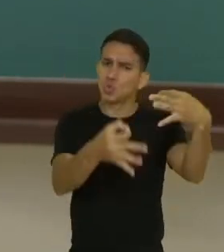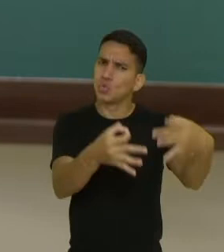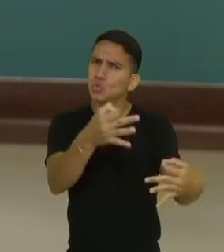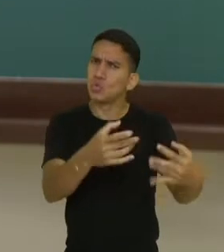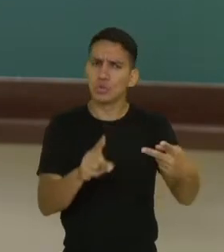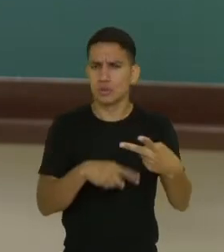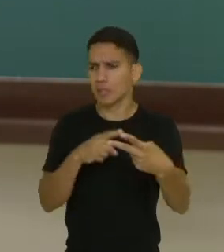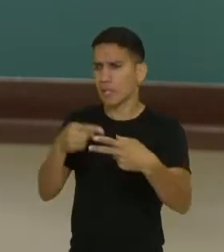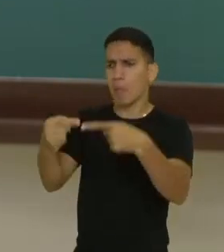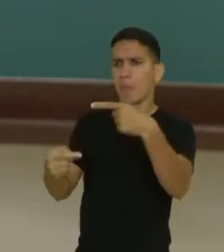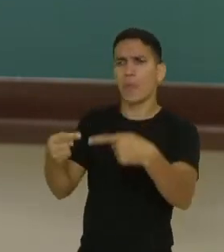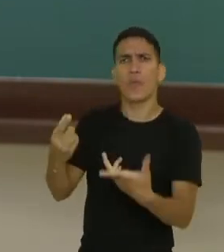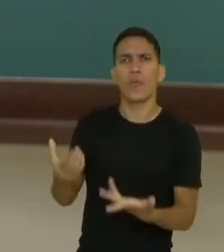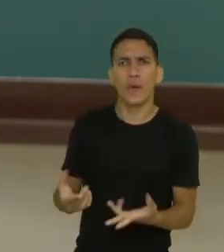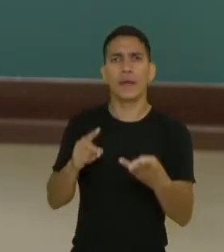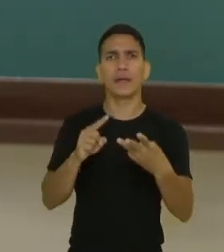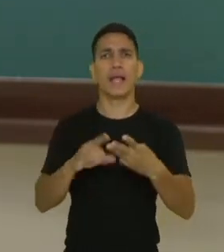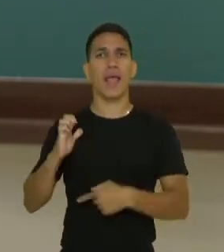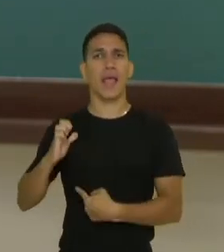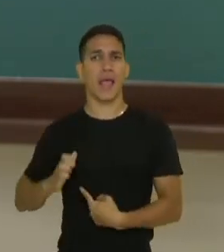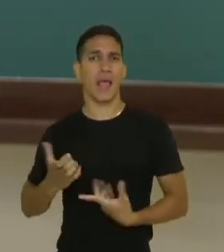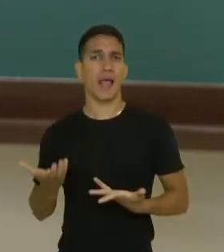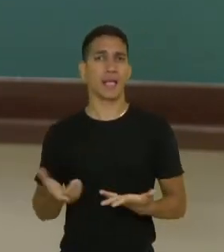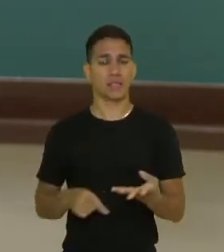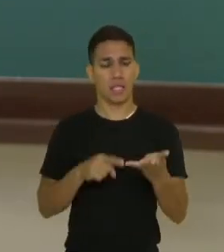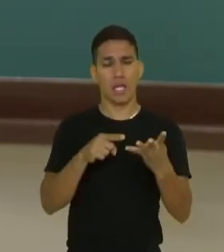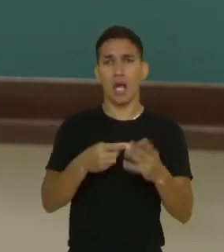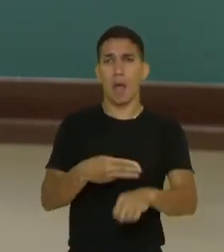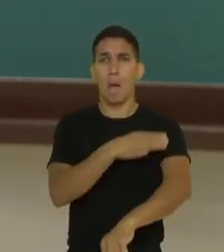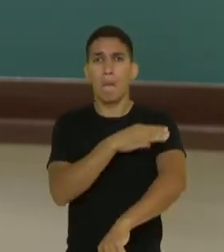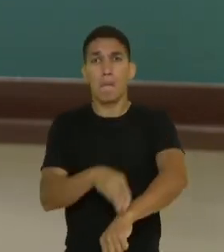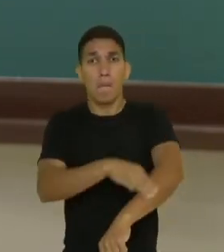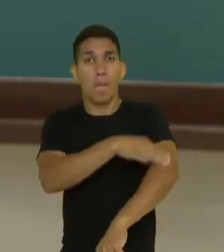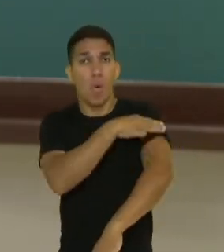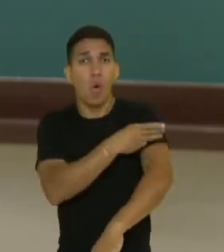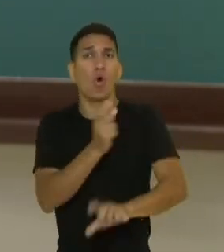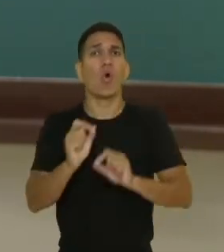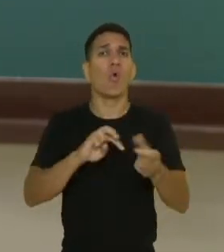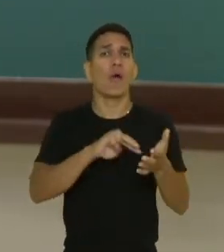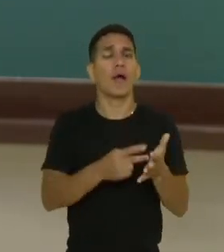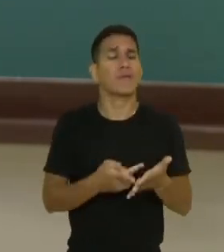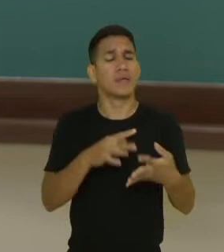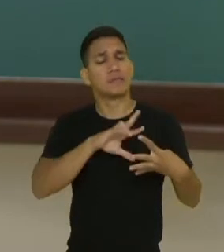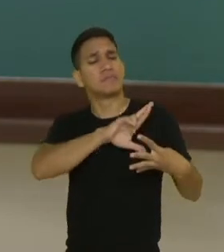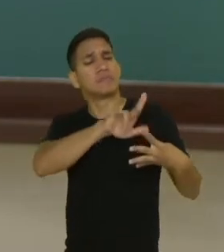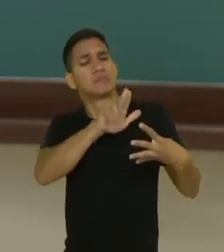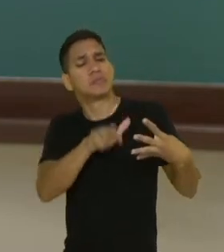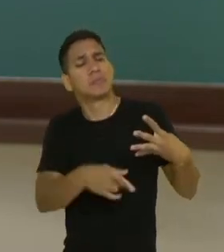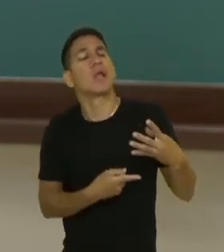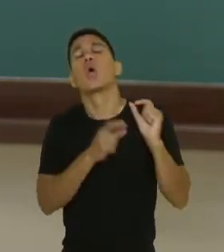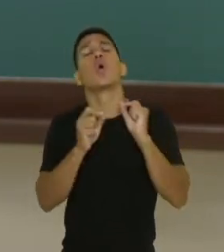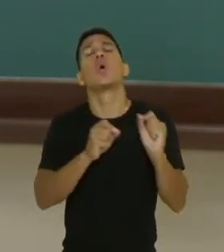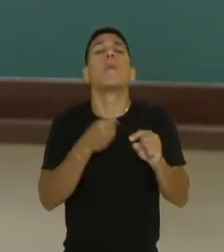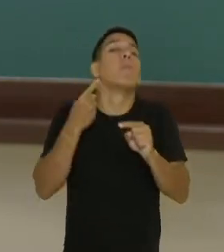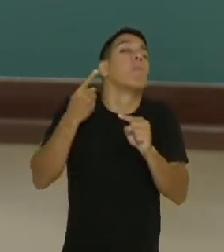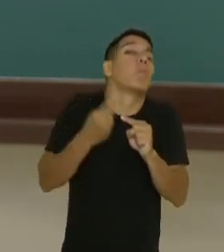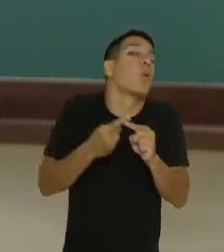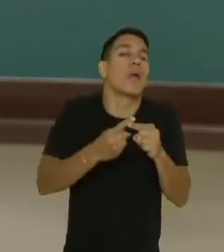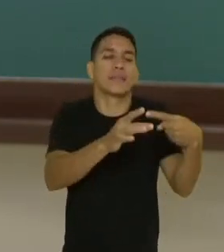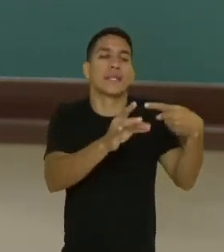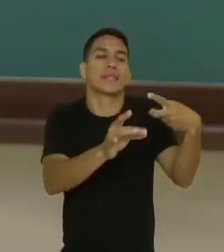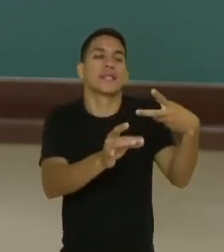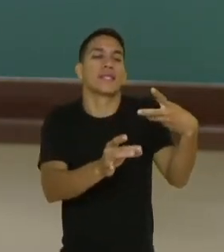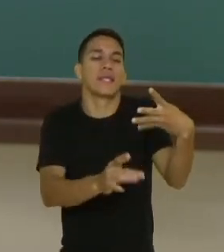como política, né? Como ética, como moral. Tudo isso faz parte da filosofia e é o porquê a gente